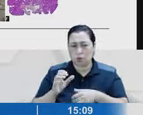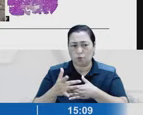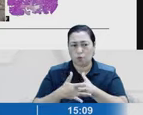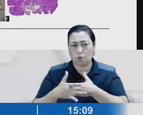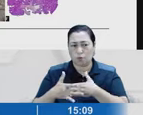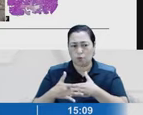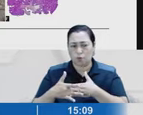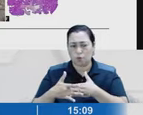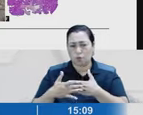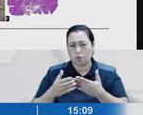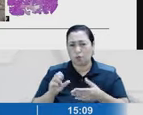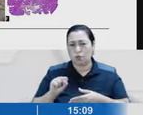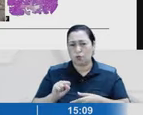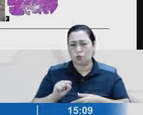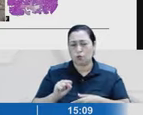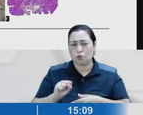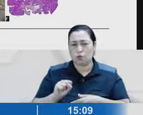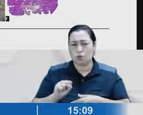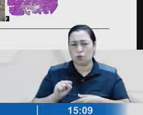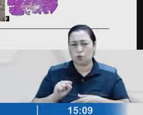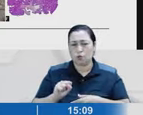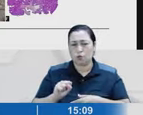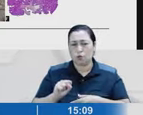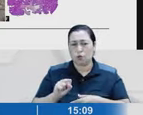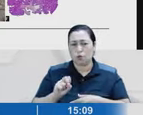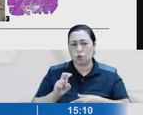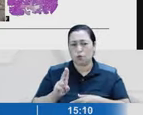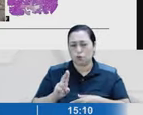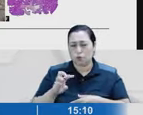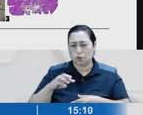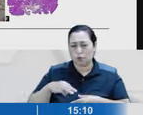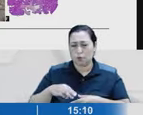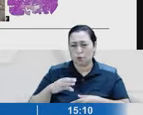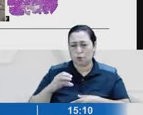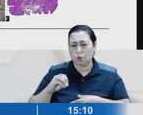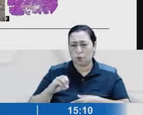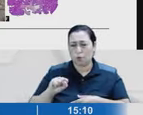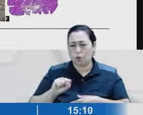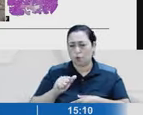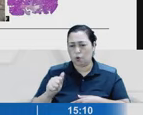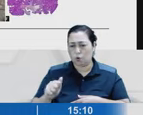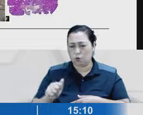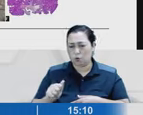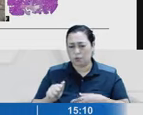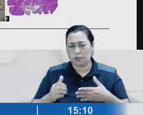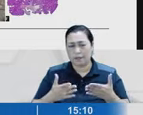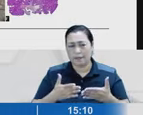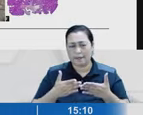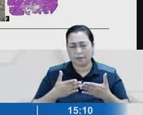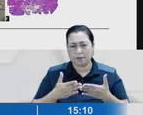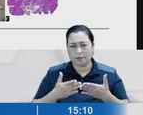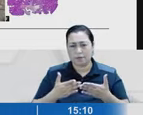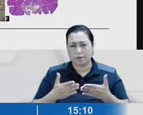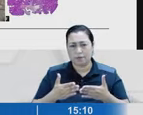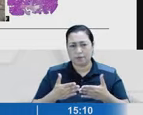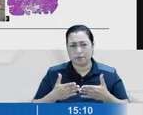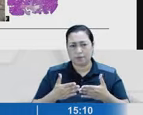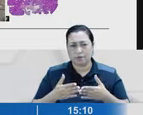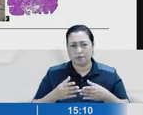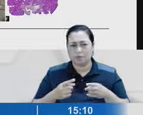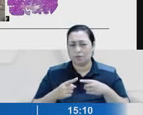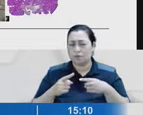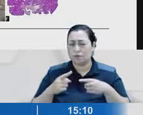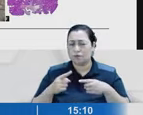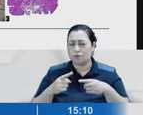de submucosa, que é uma técnica um pouco mais avançada, uma técnica que demanda um tempo maior